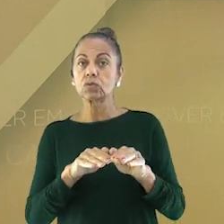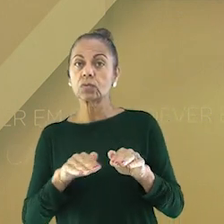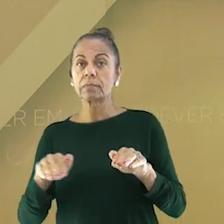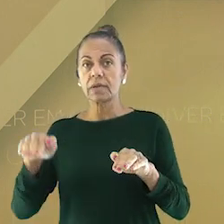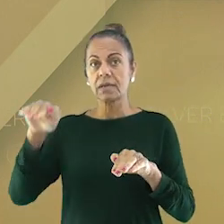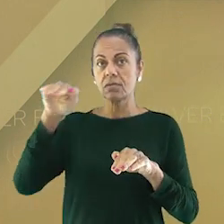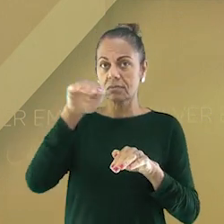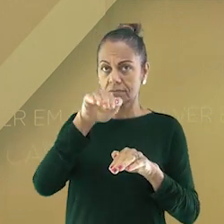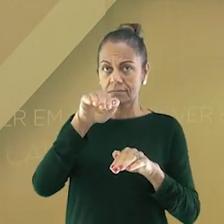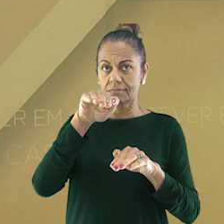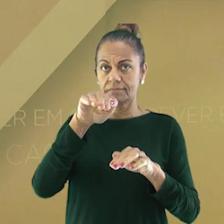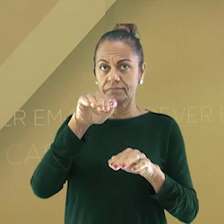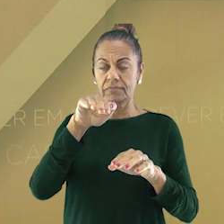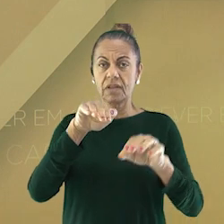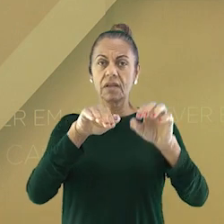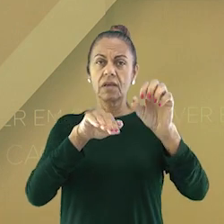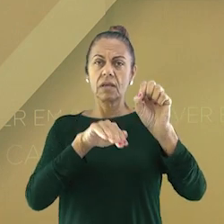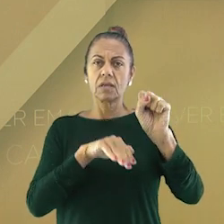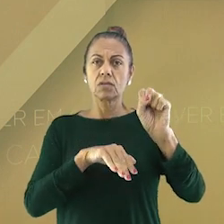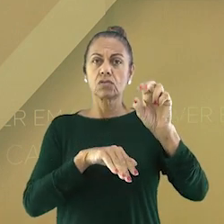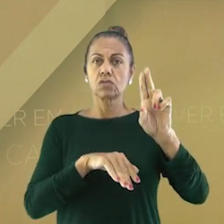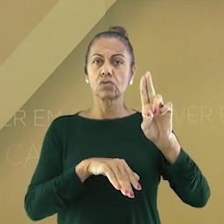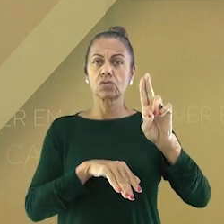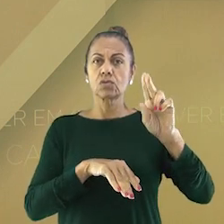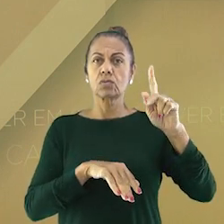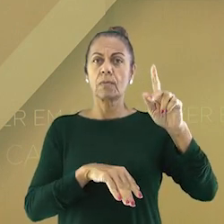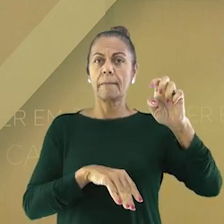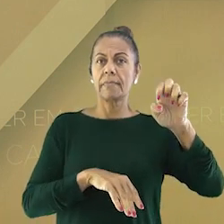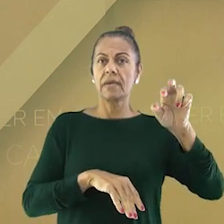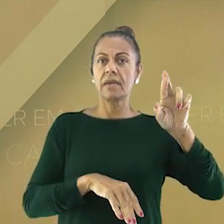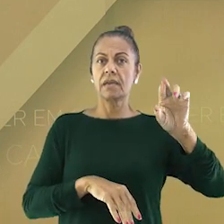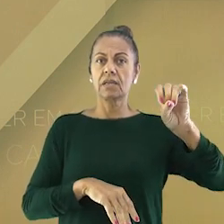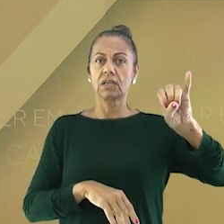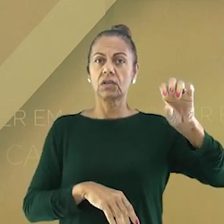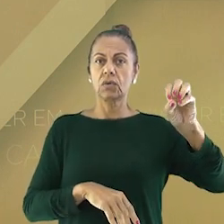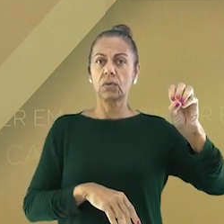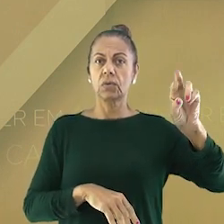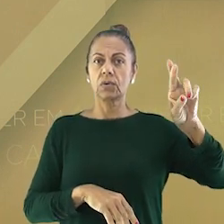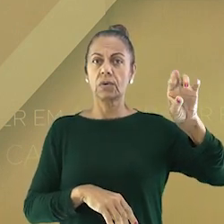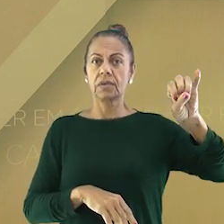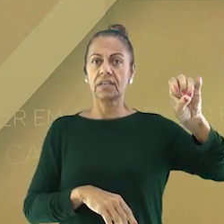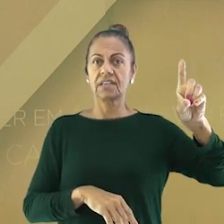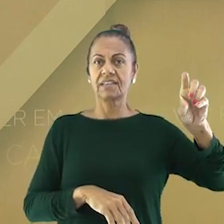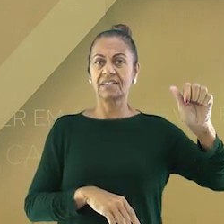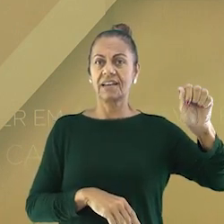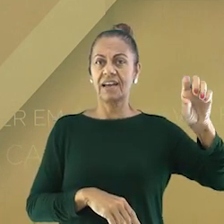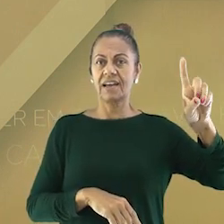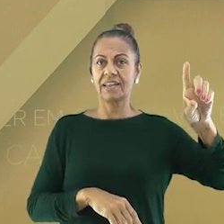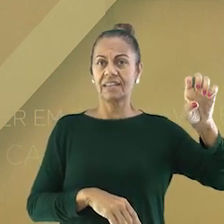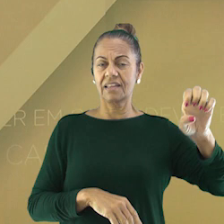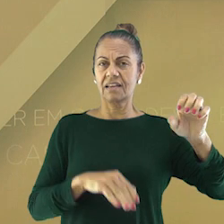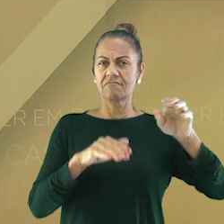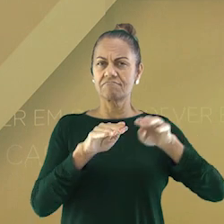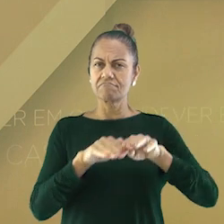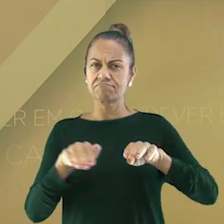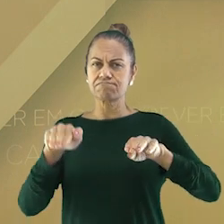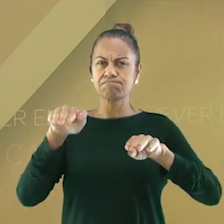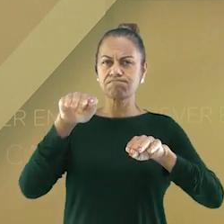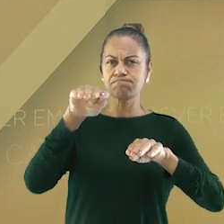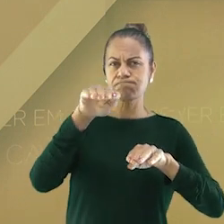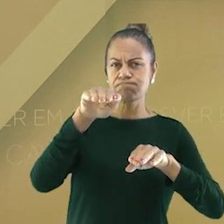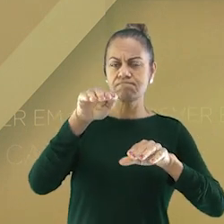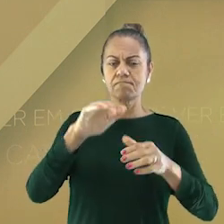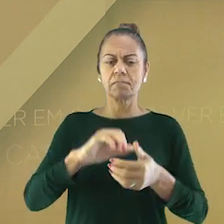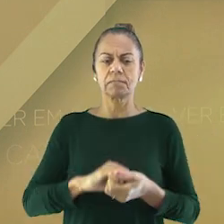mais alguma coisa que algo ou alguém, iniciando com os adjetivos que são chamados de adjetivos curtos, short